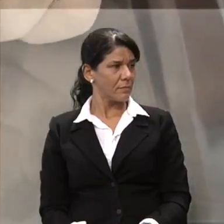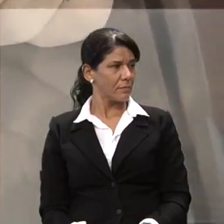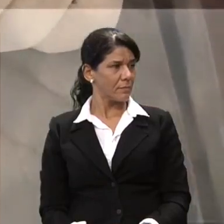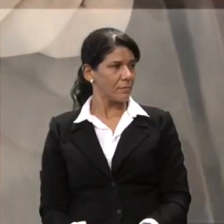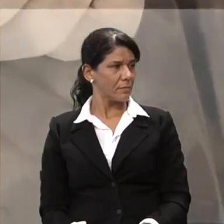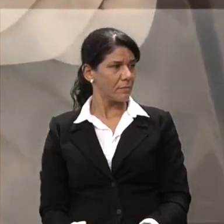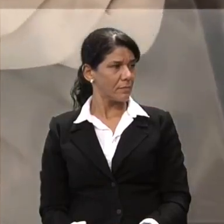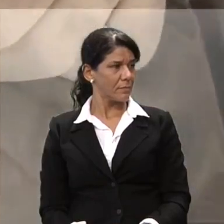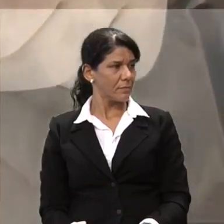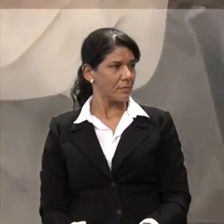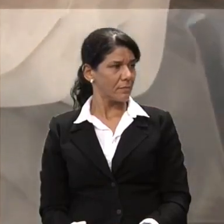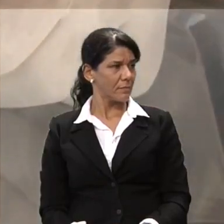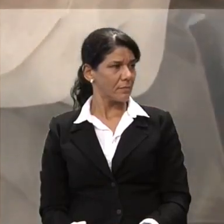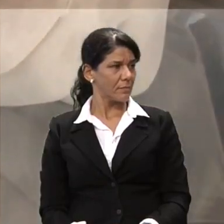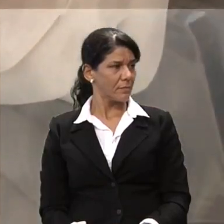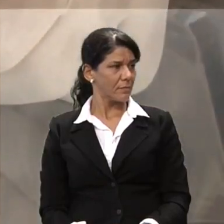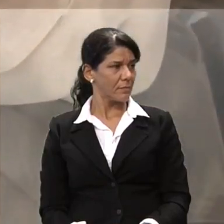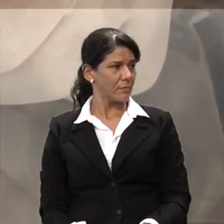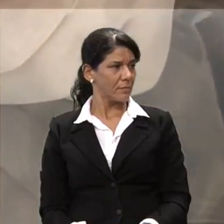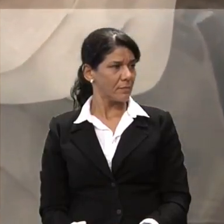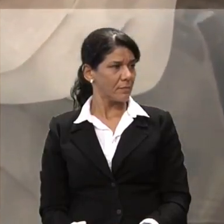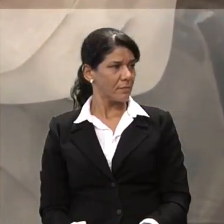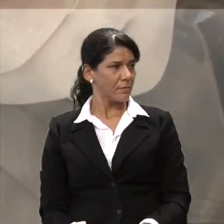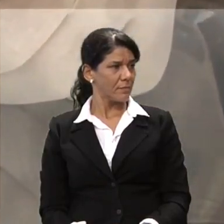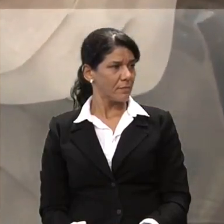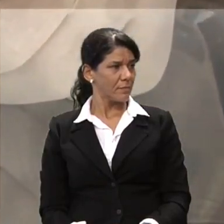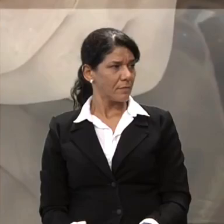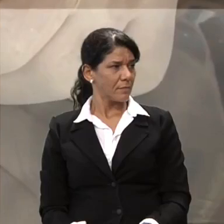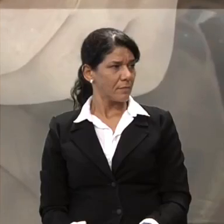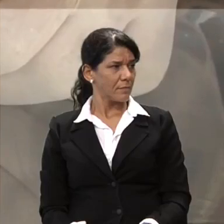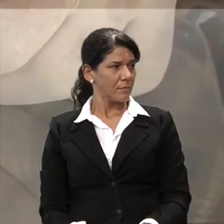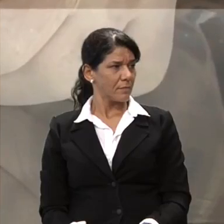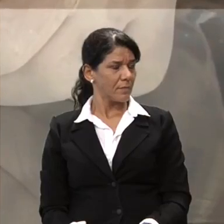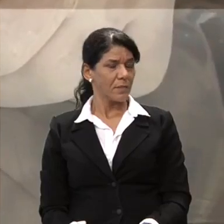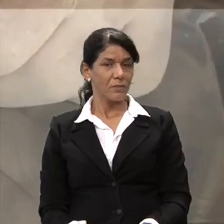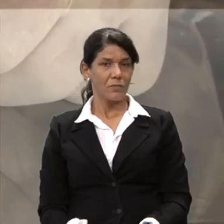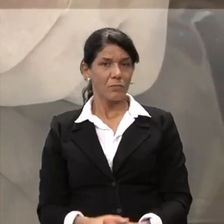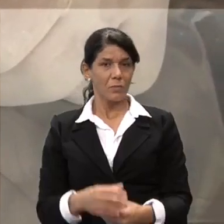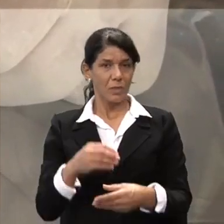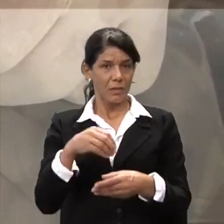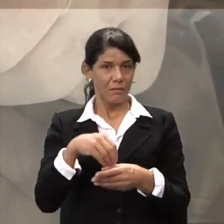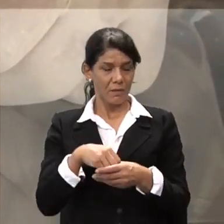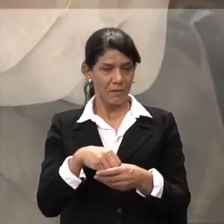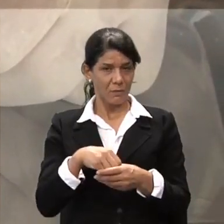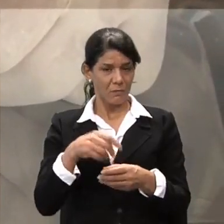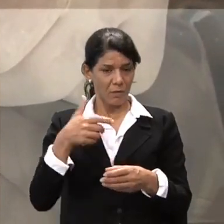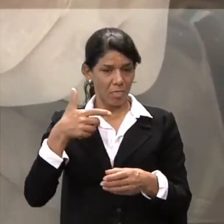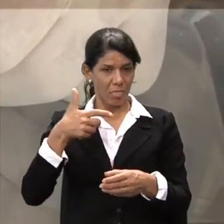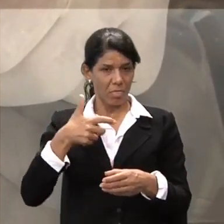Vamos inserir esse conteúdo de água destilada dentro do frasco.